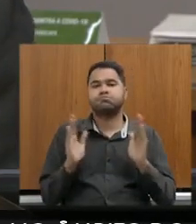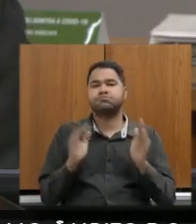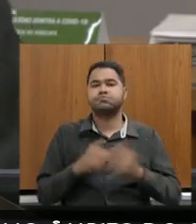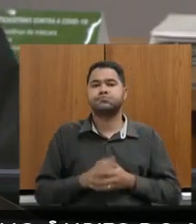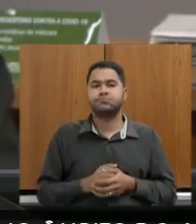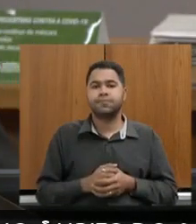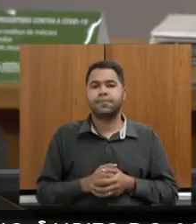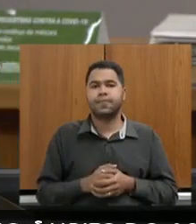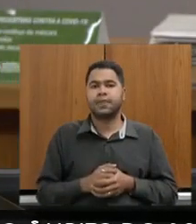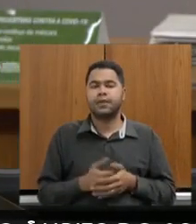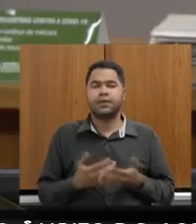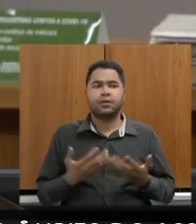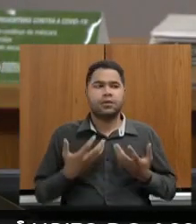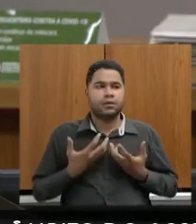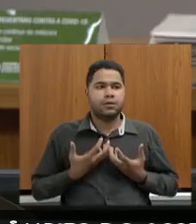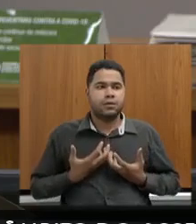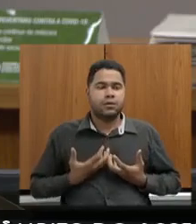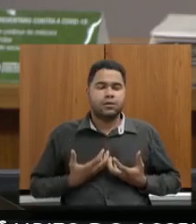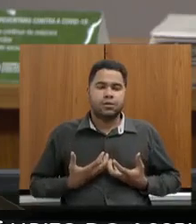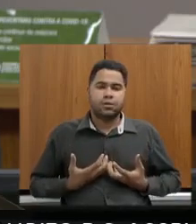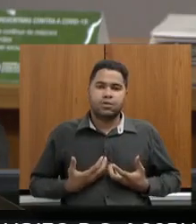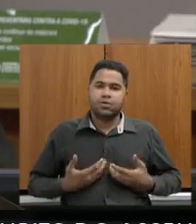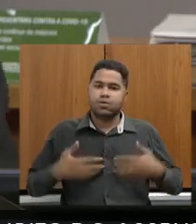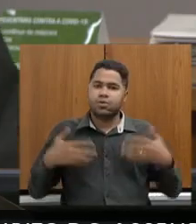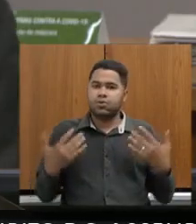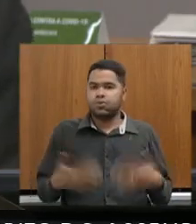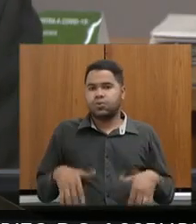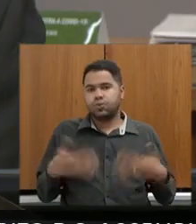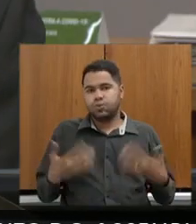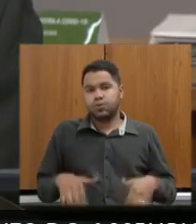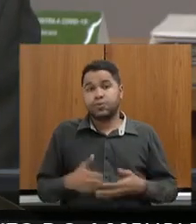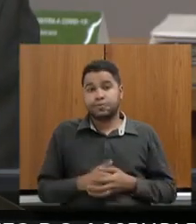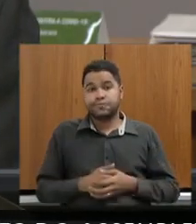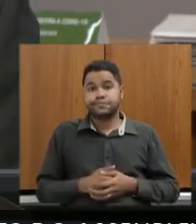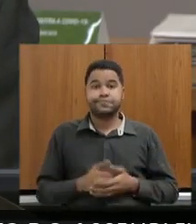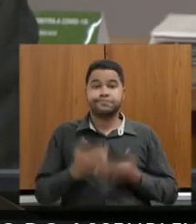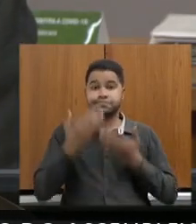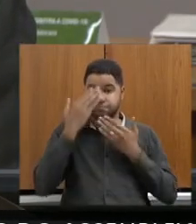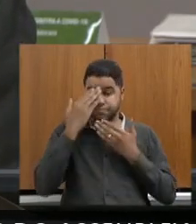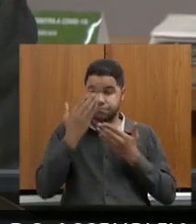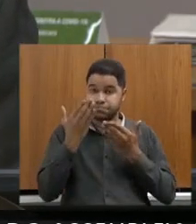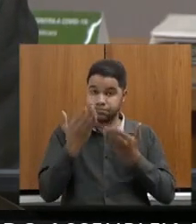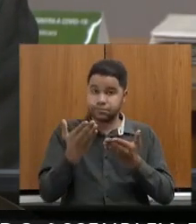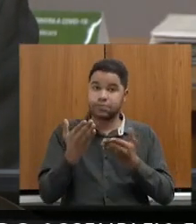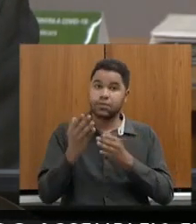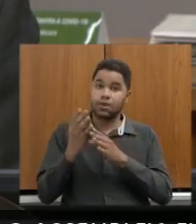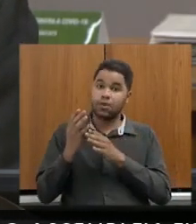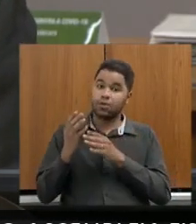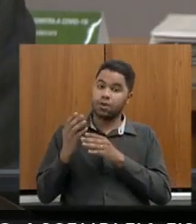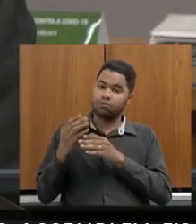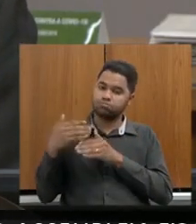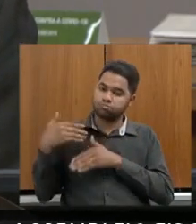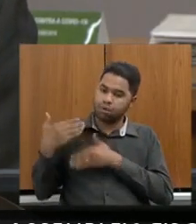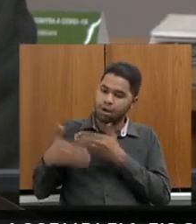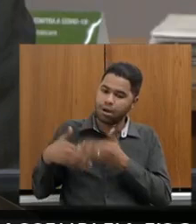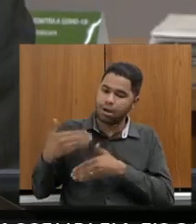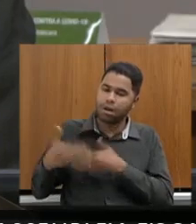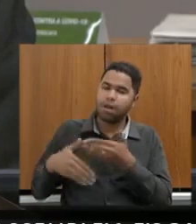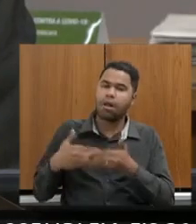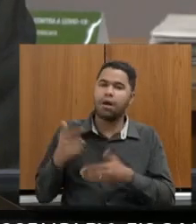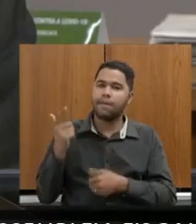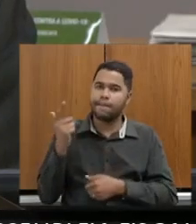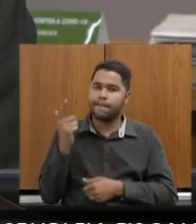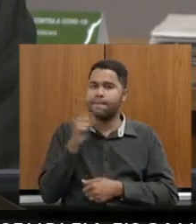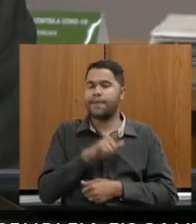assim desgastada do ponto de vista estrutural e é graças a essa somatório de forças que tem